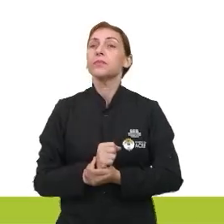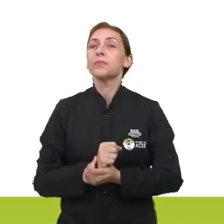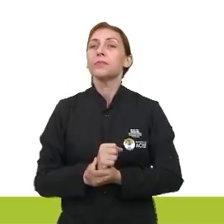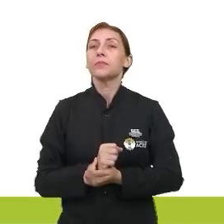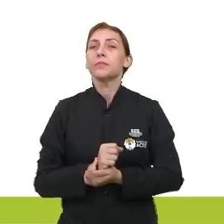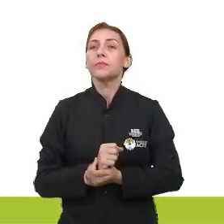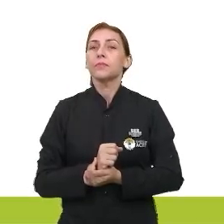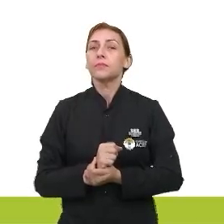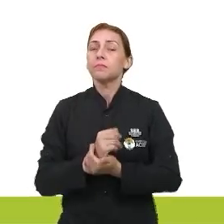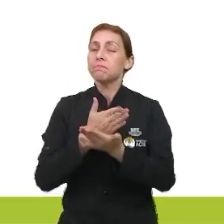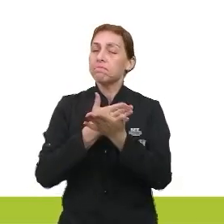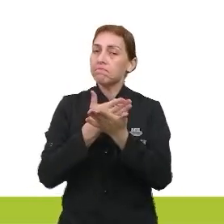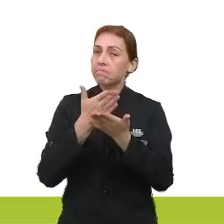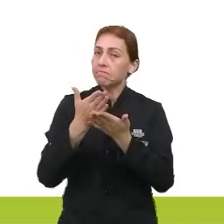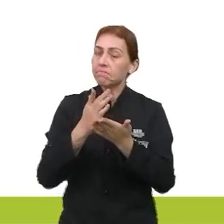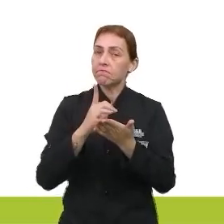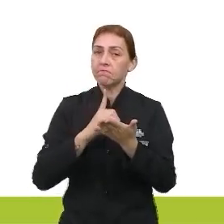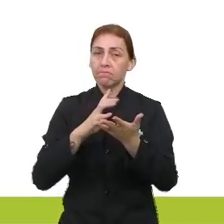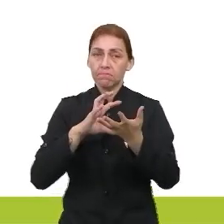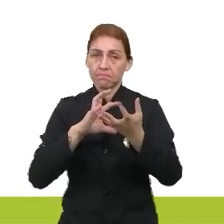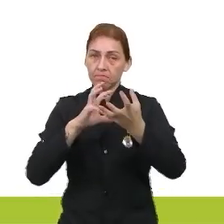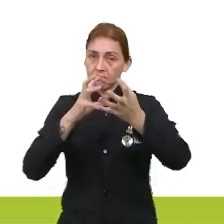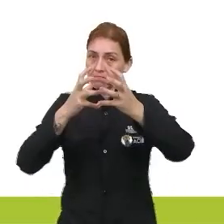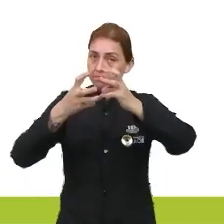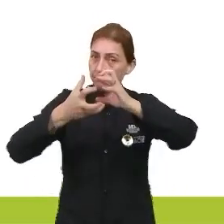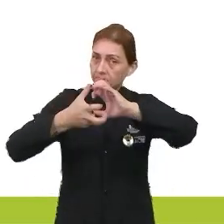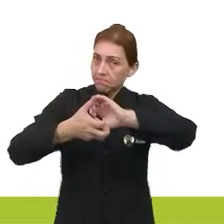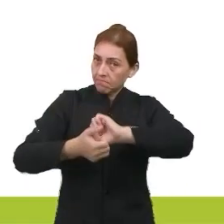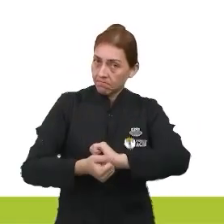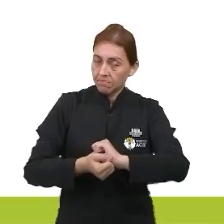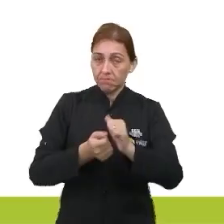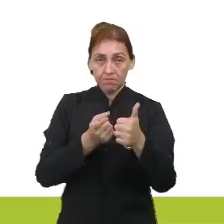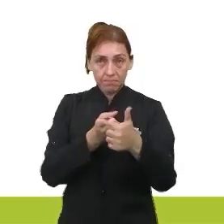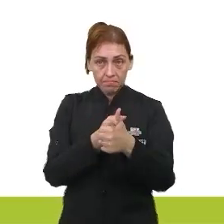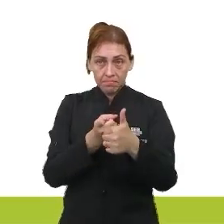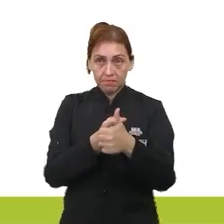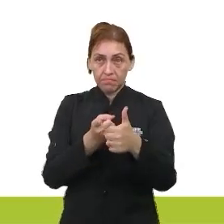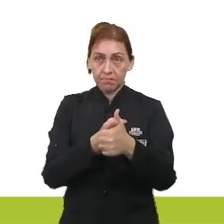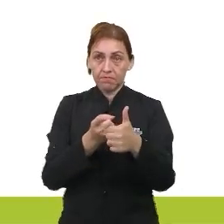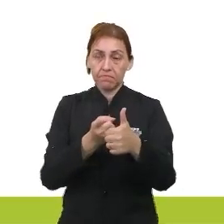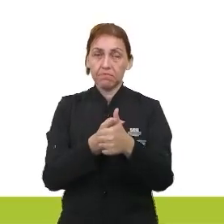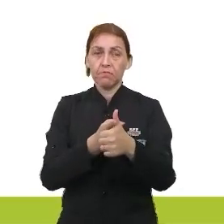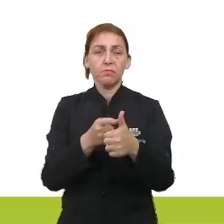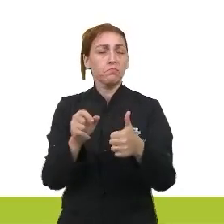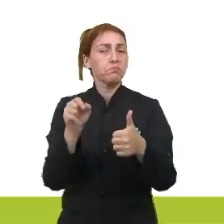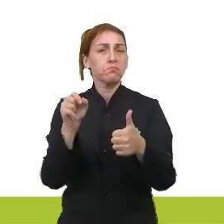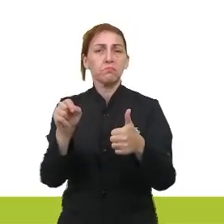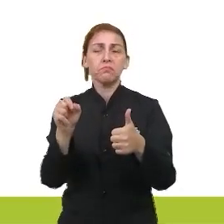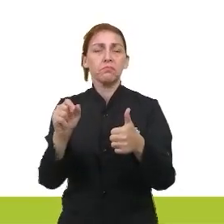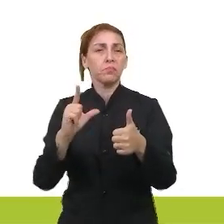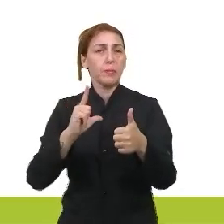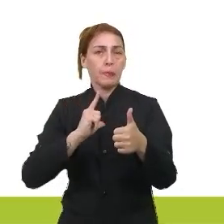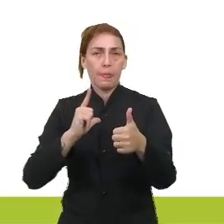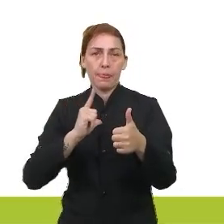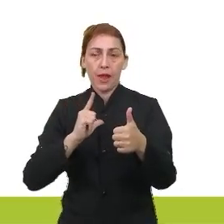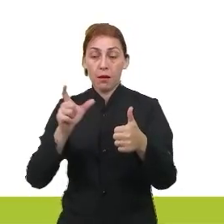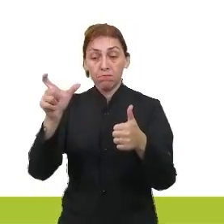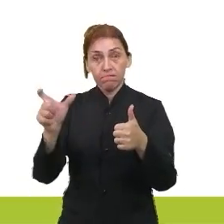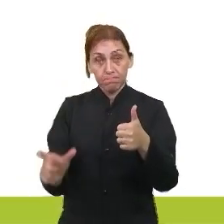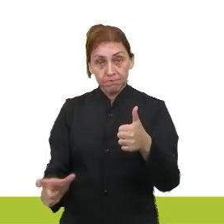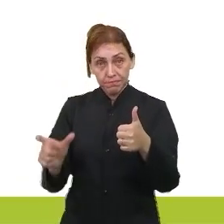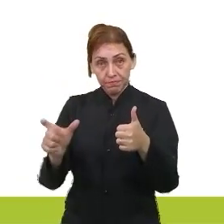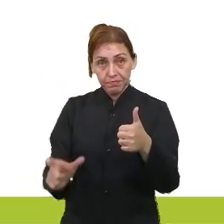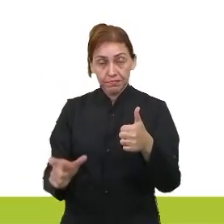onde, inicialmente, nós temos o artesanato. No artesanato, o